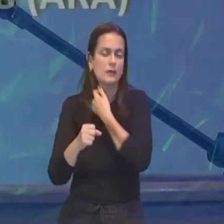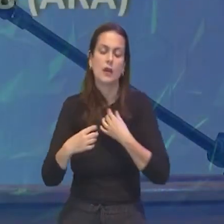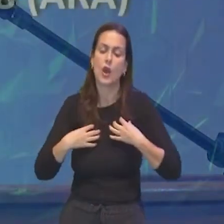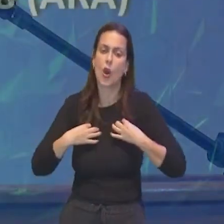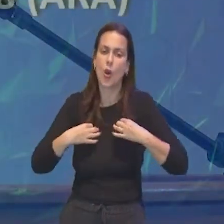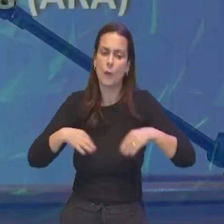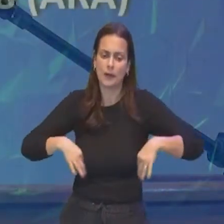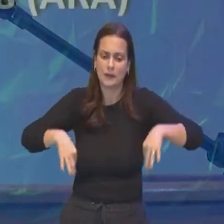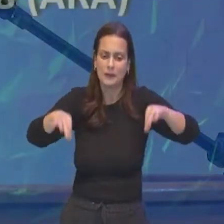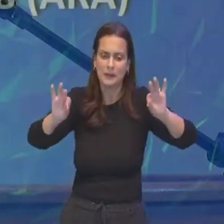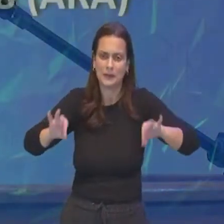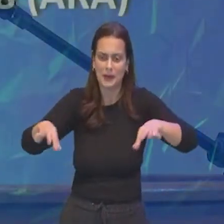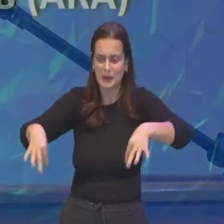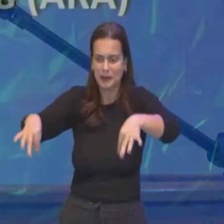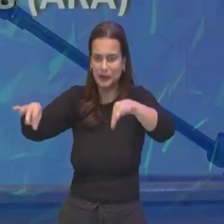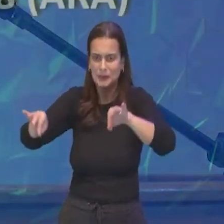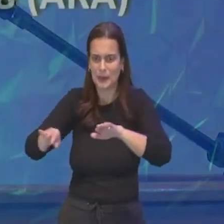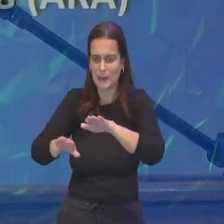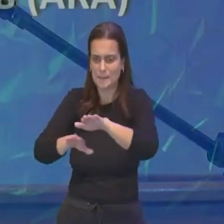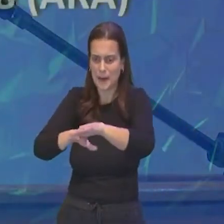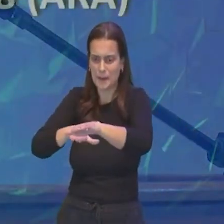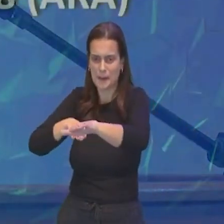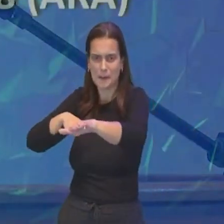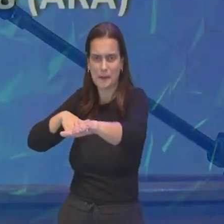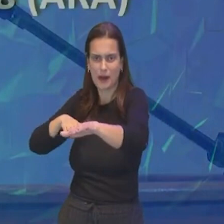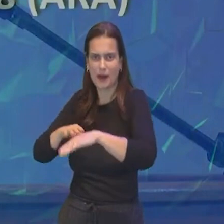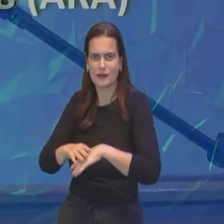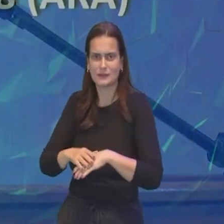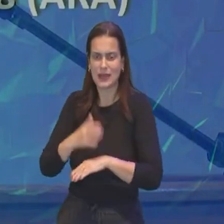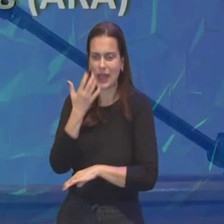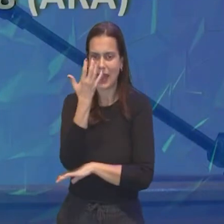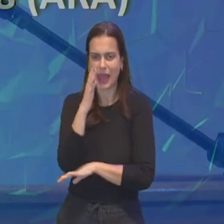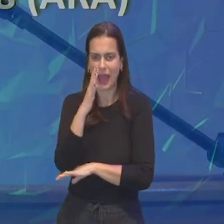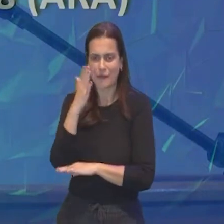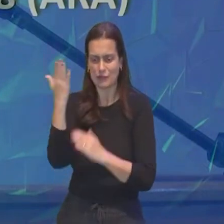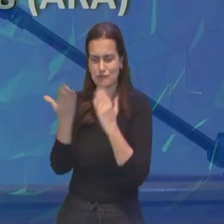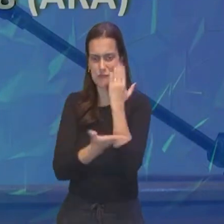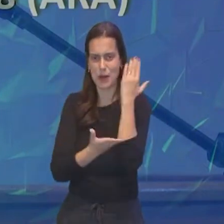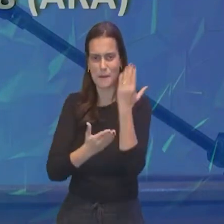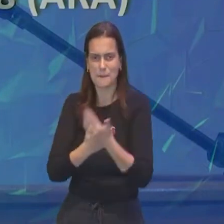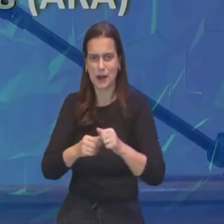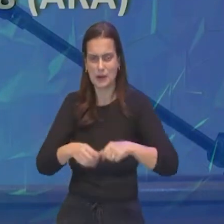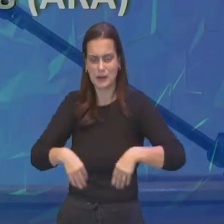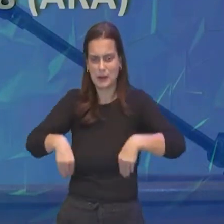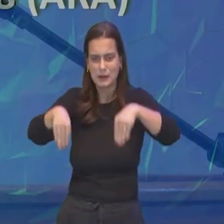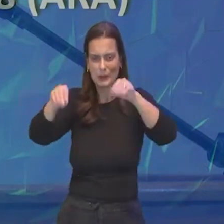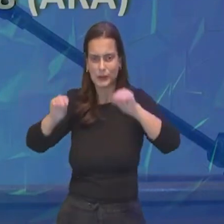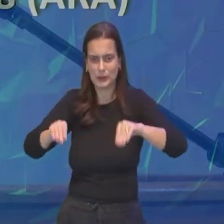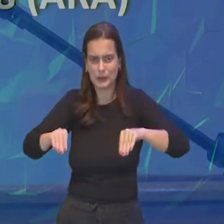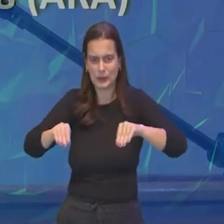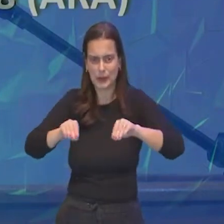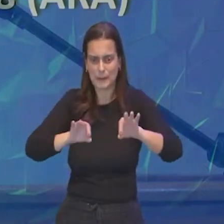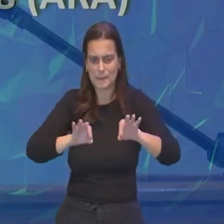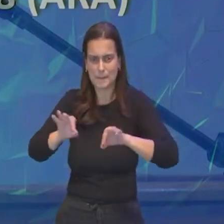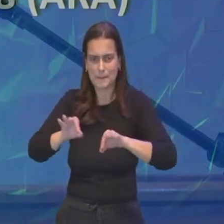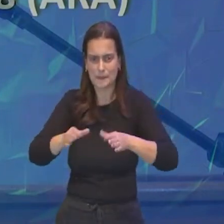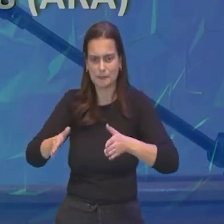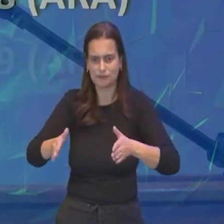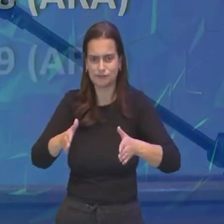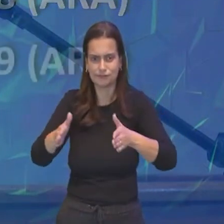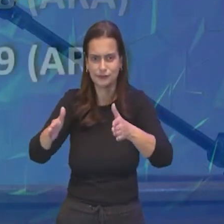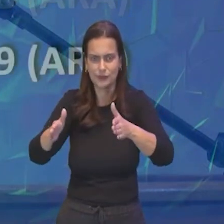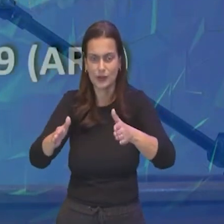caminho, e outros cortavam ramos de árvores, espalhando-os pela estrada. E